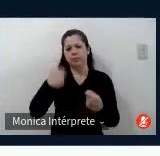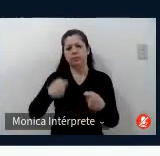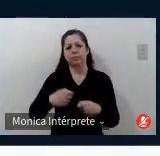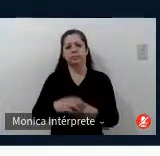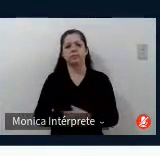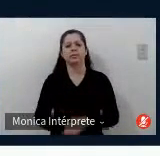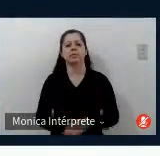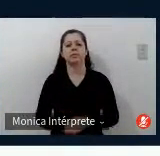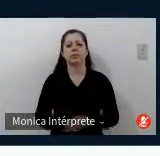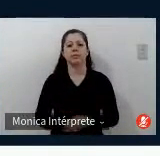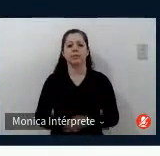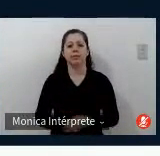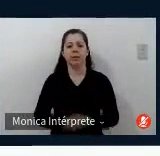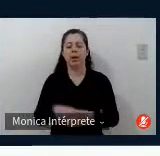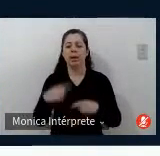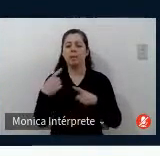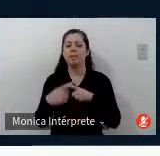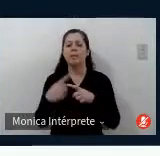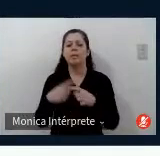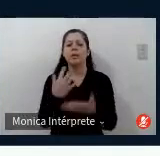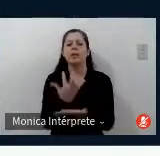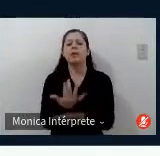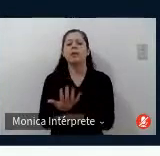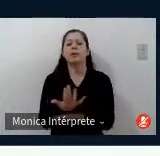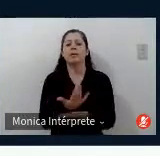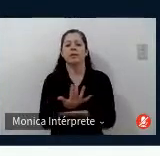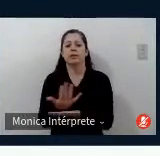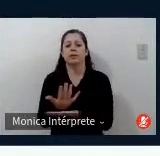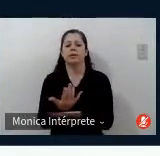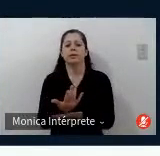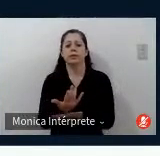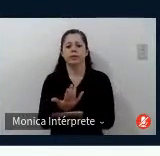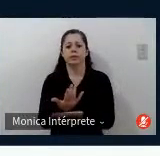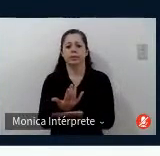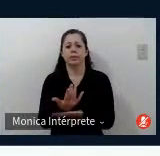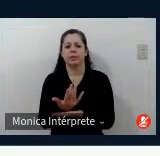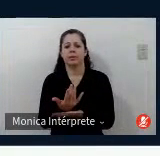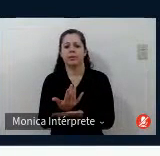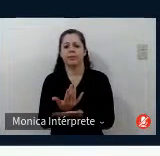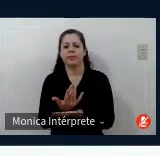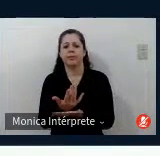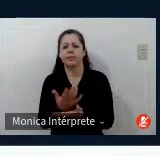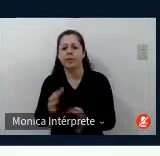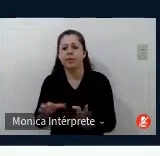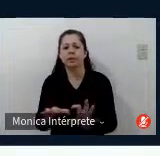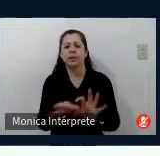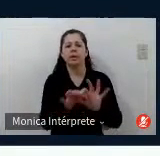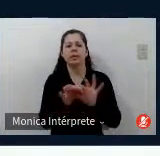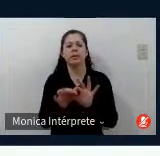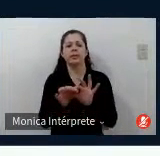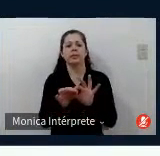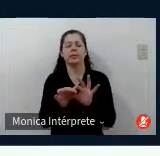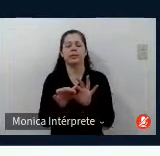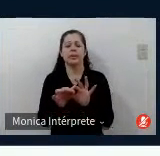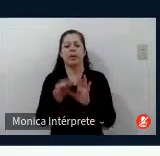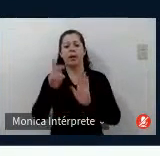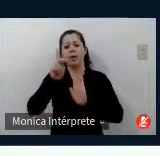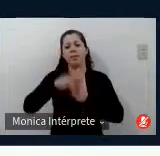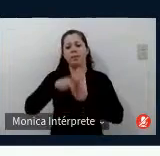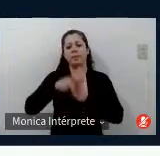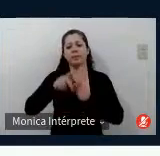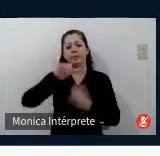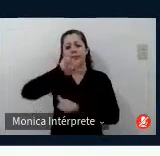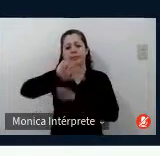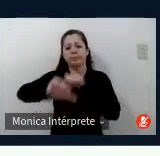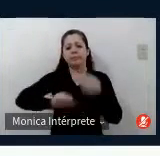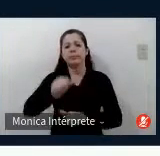Então, por que da agroecologia? Então, aliado a esse projeto de transformação social, né, ou de transformação das realidades,